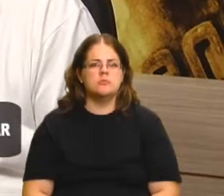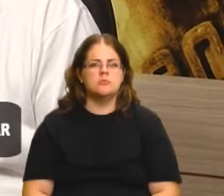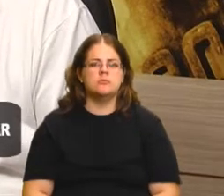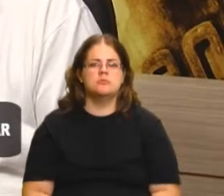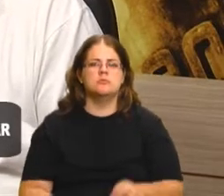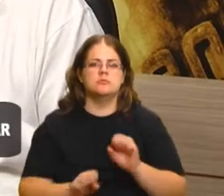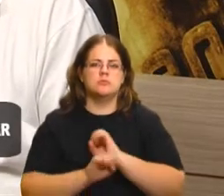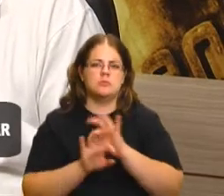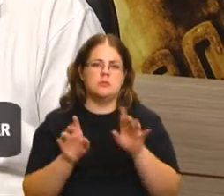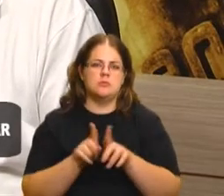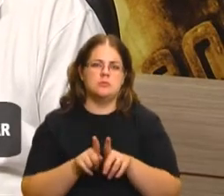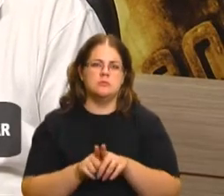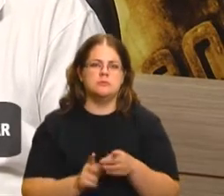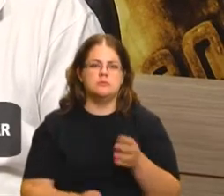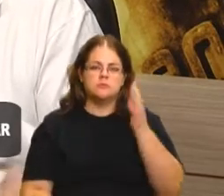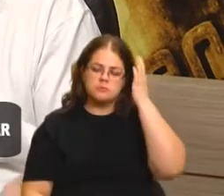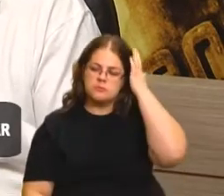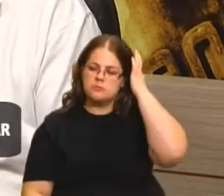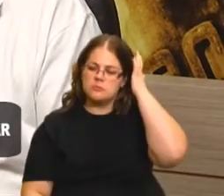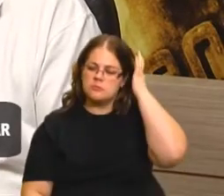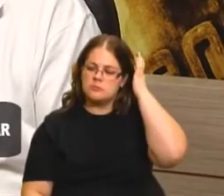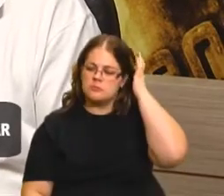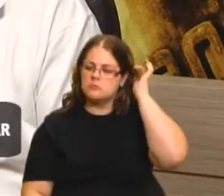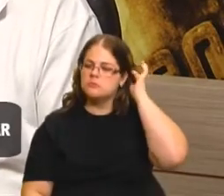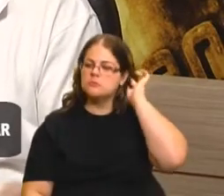Então, certamente, alguns deles enriqueceram.